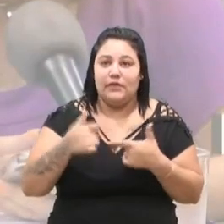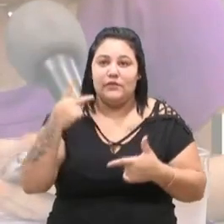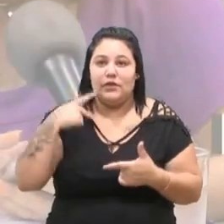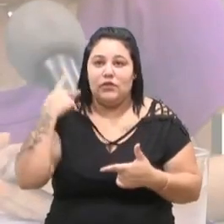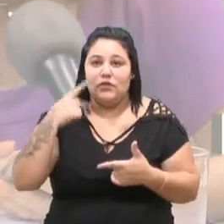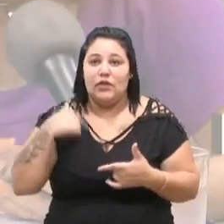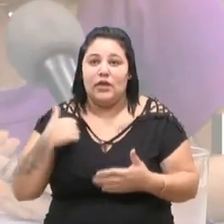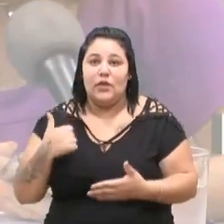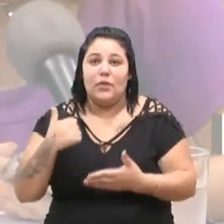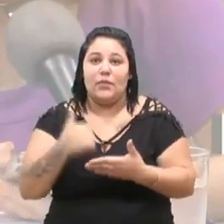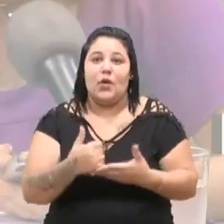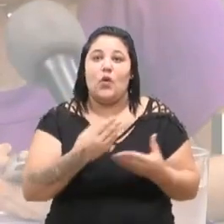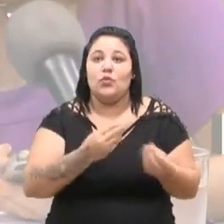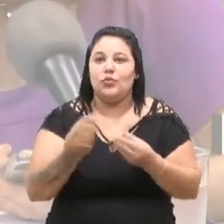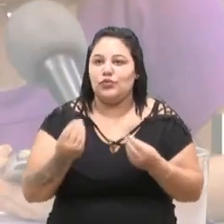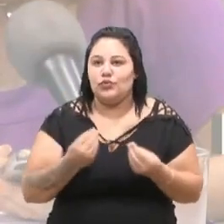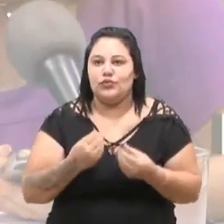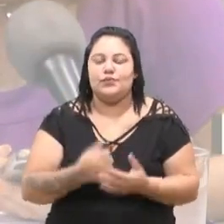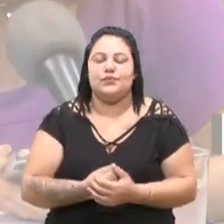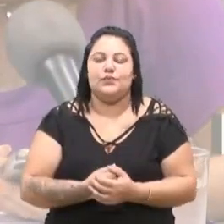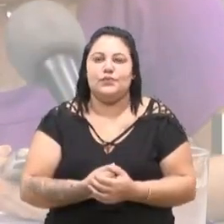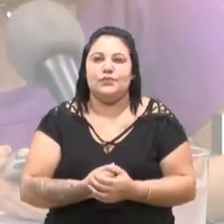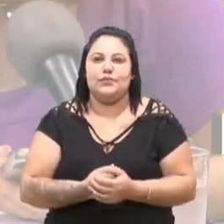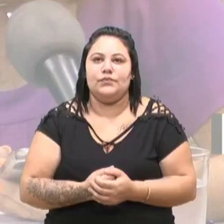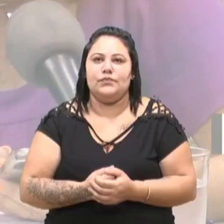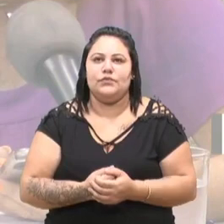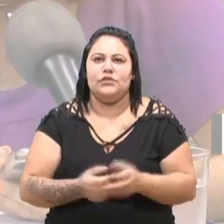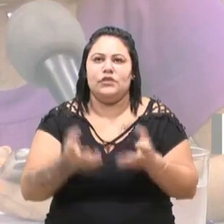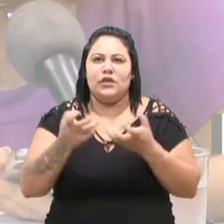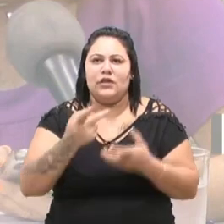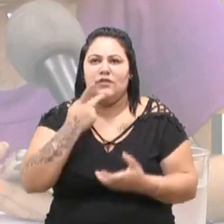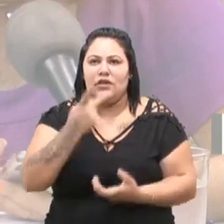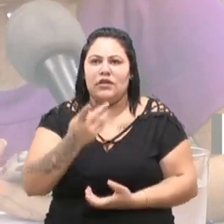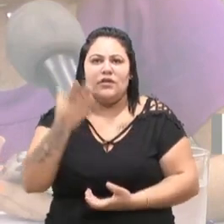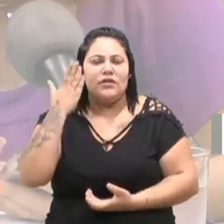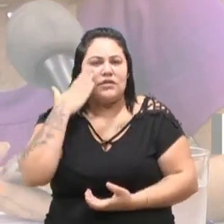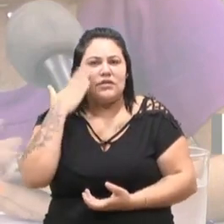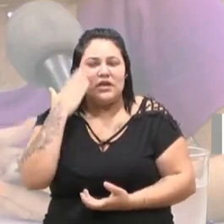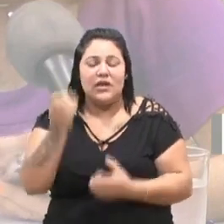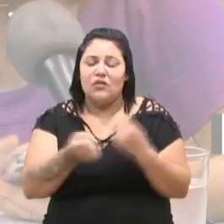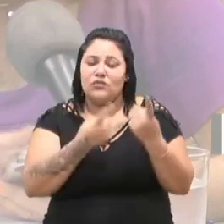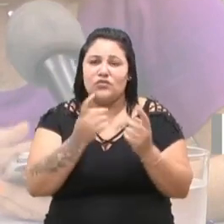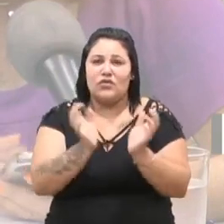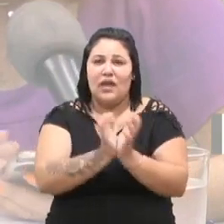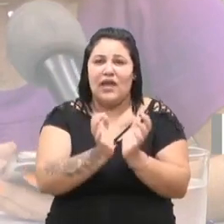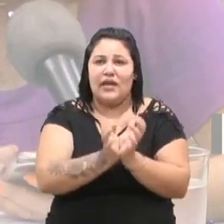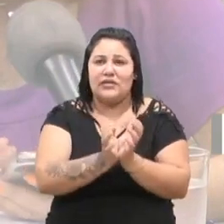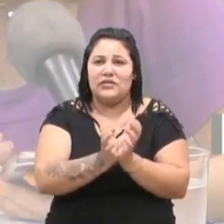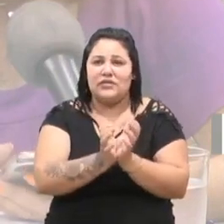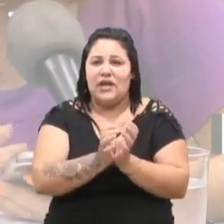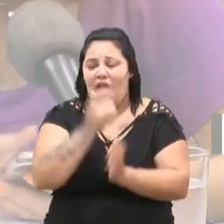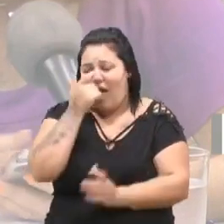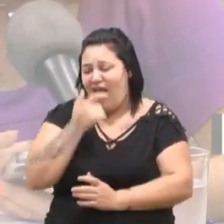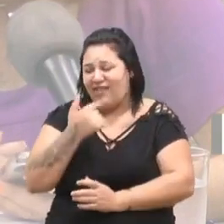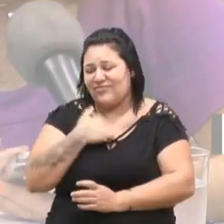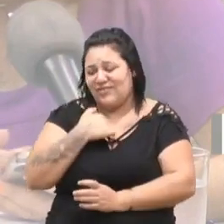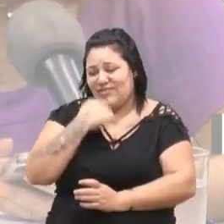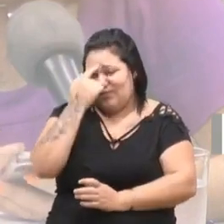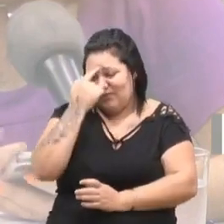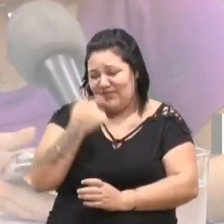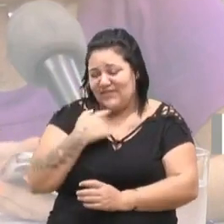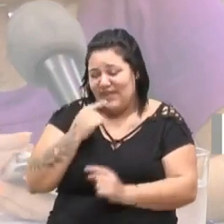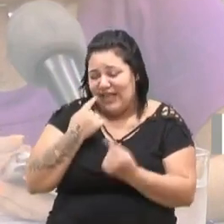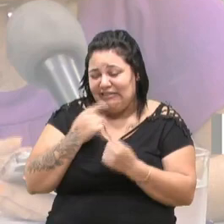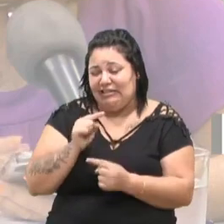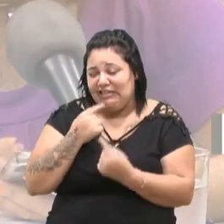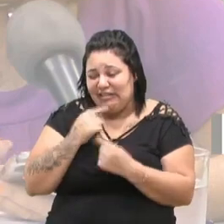defendido. E eu quero dizer, eu sei que aqui alguns colegas me acham muito crítica,